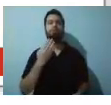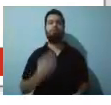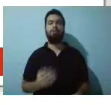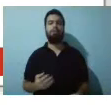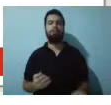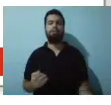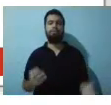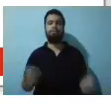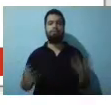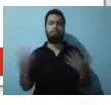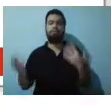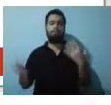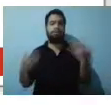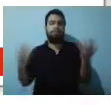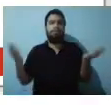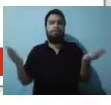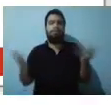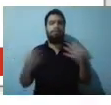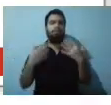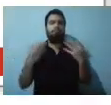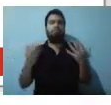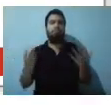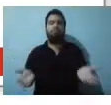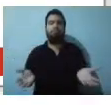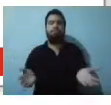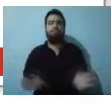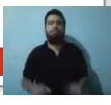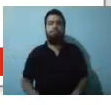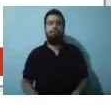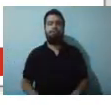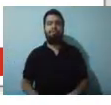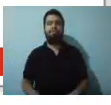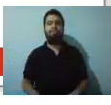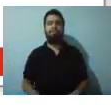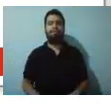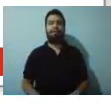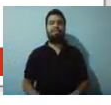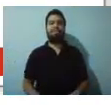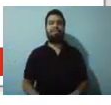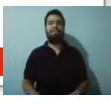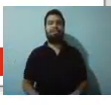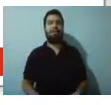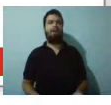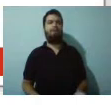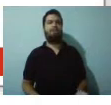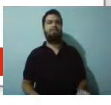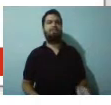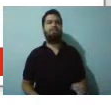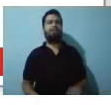puxa no X, né? Eu não consegui entender isso de puxar no X, né? Enfim,